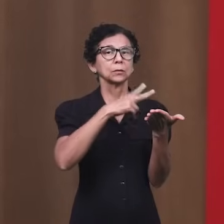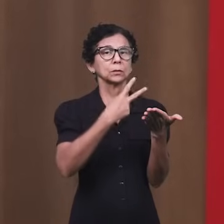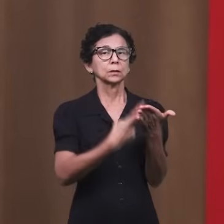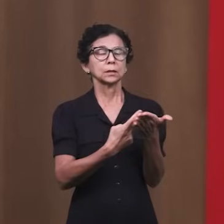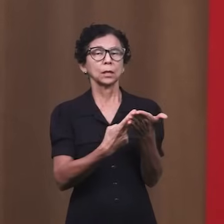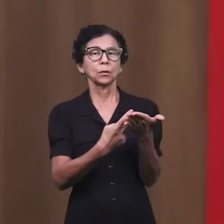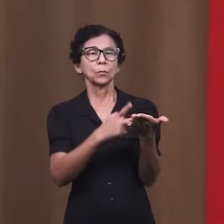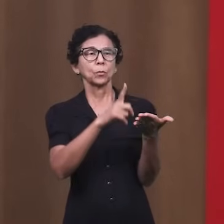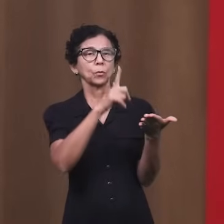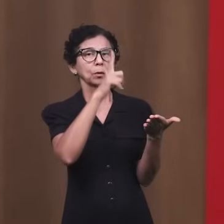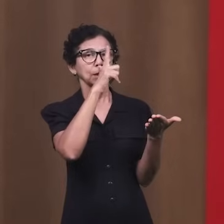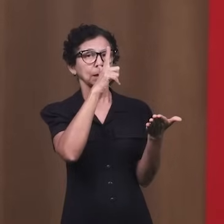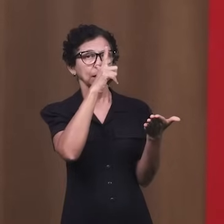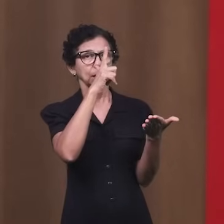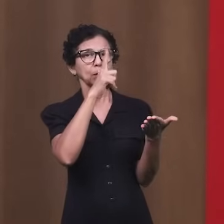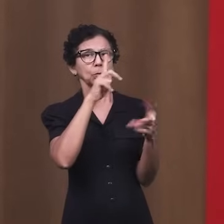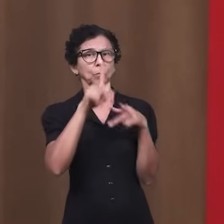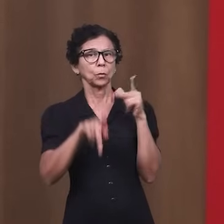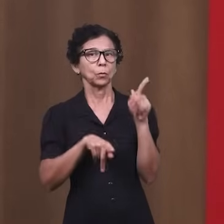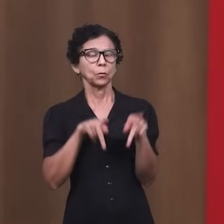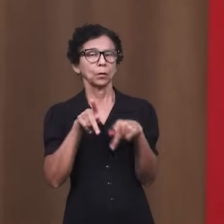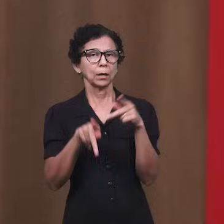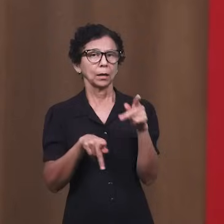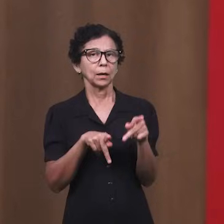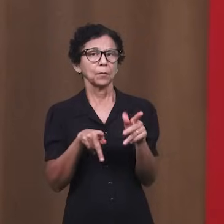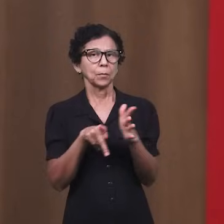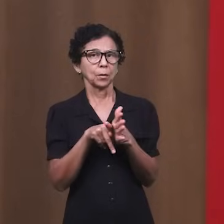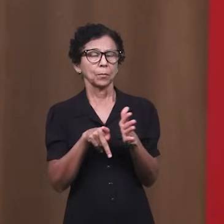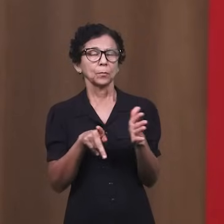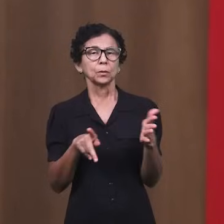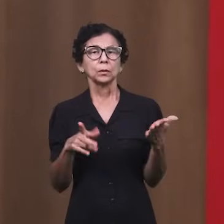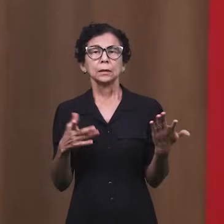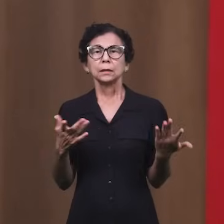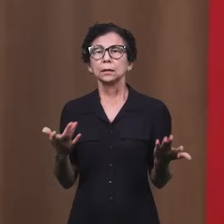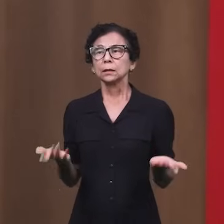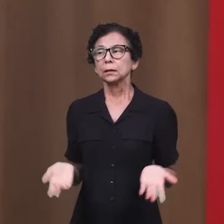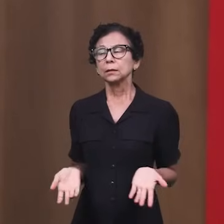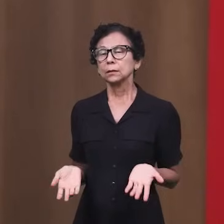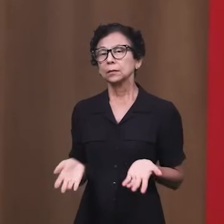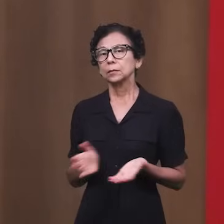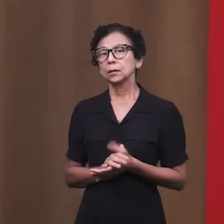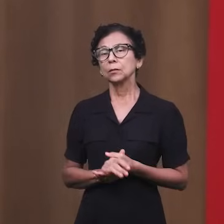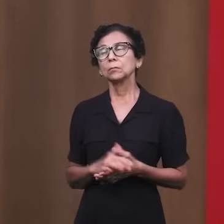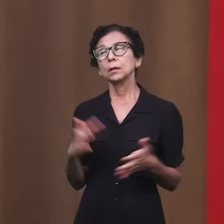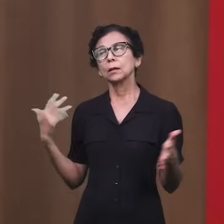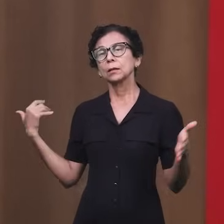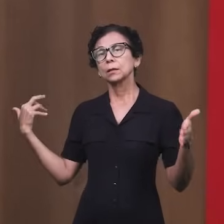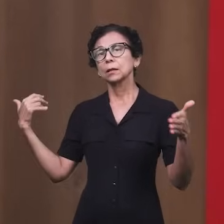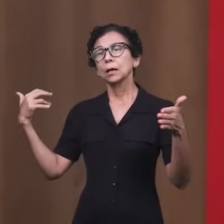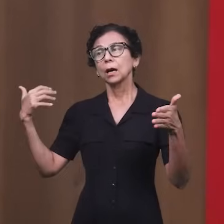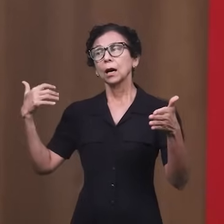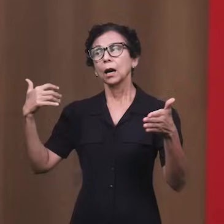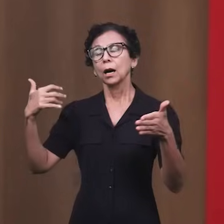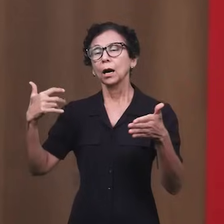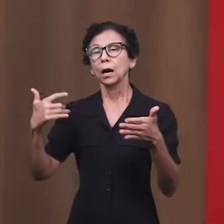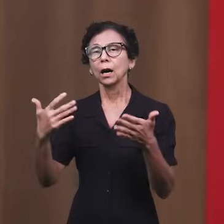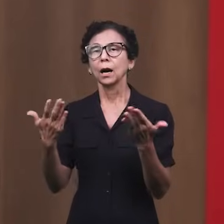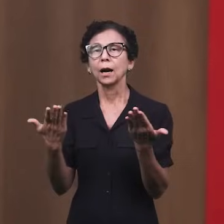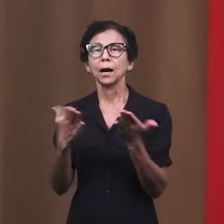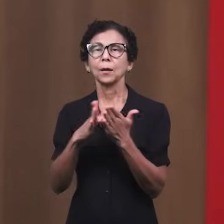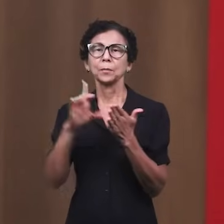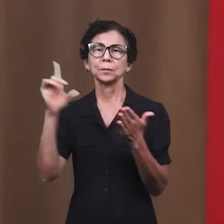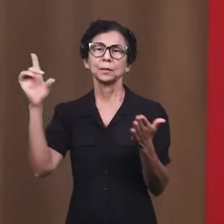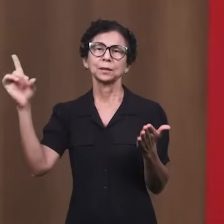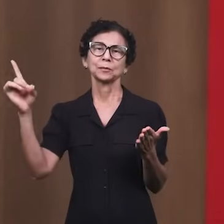grego Popular a conhecida septuaginta então assim que a bíblia chegou Até nós o que nós